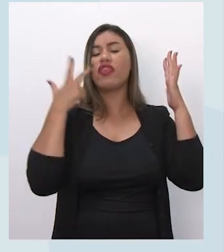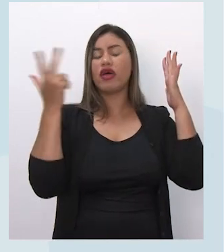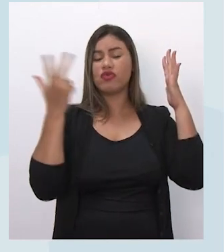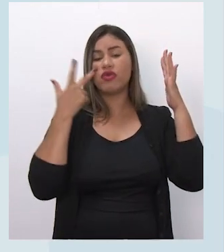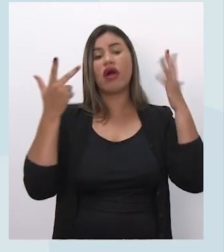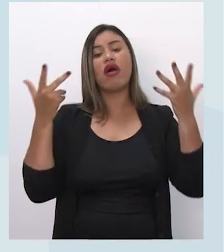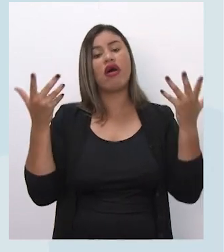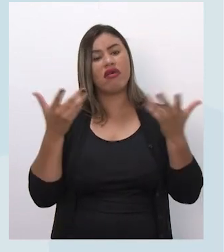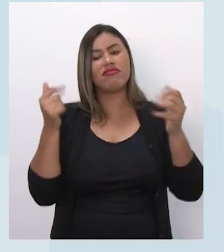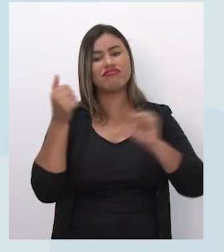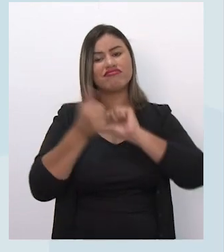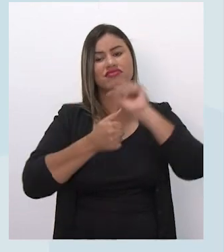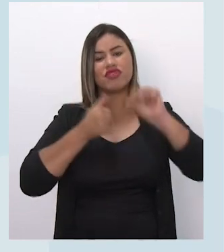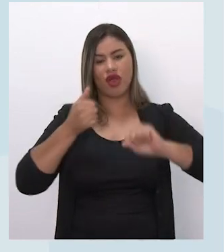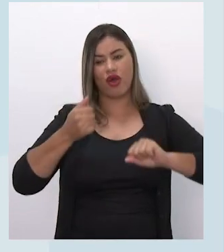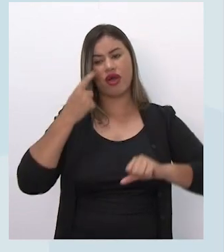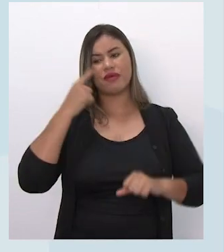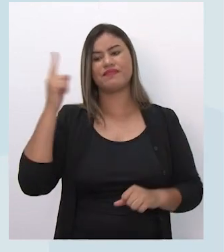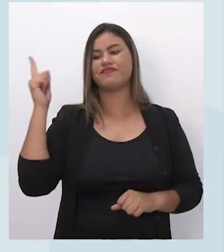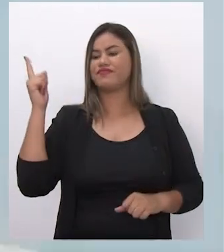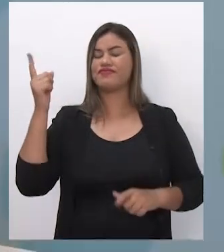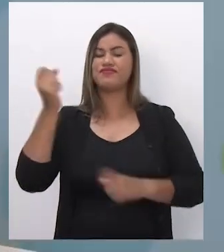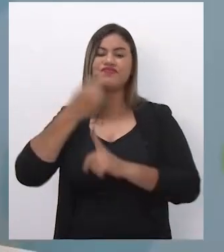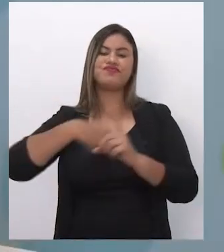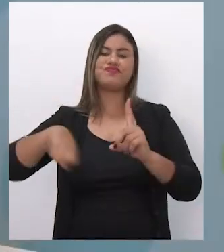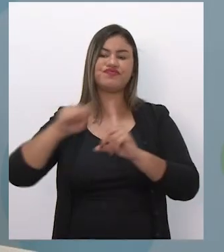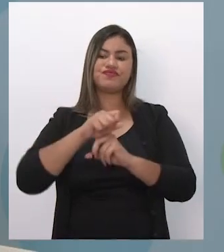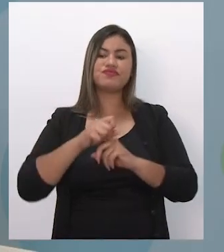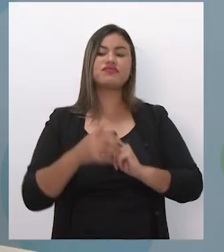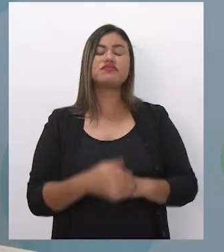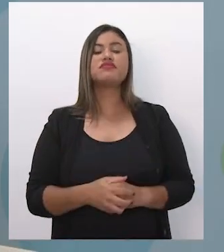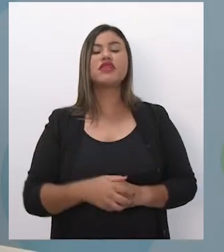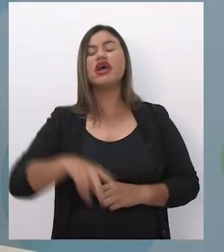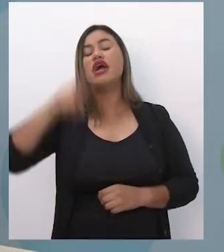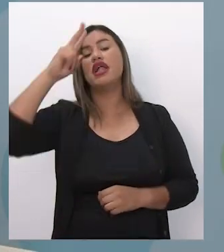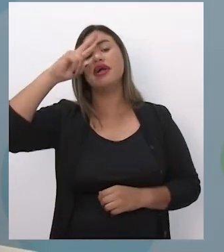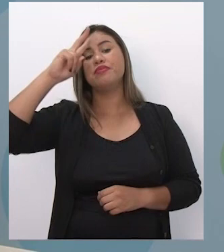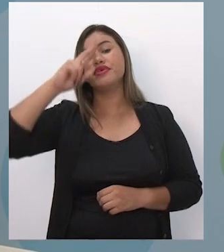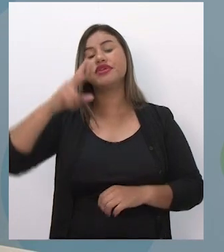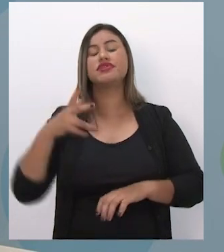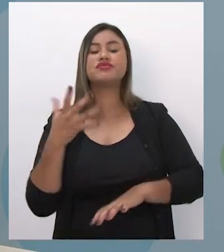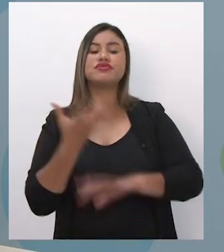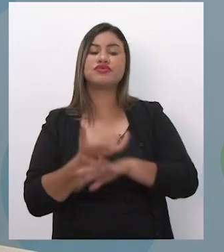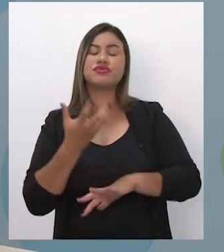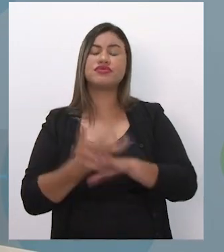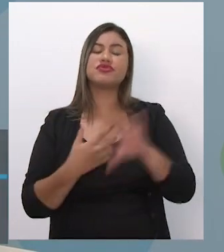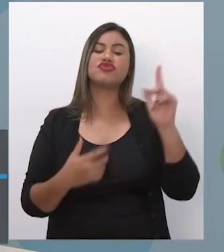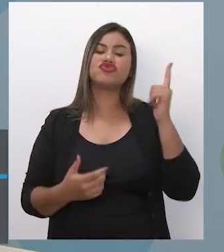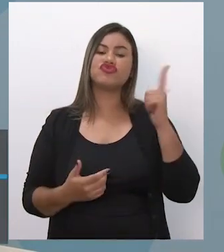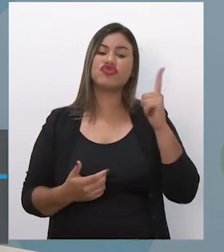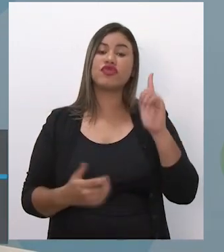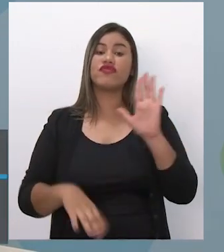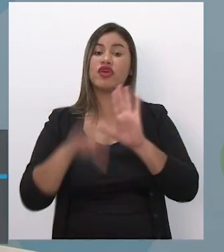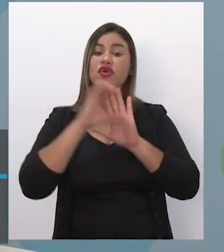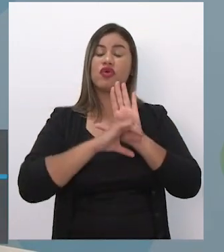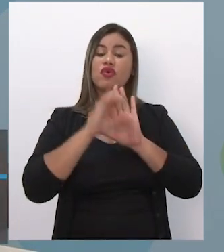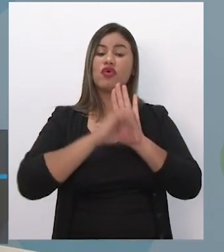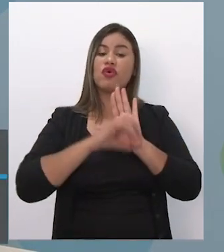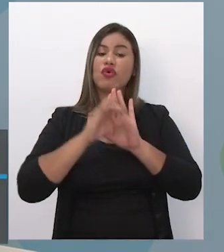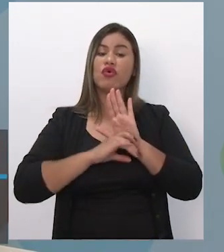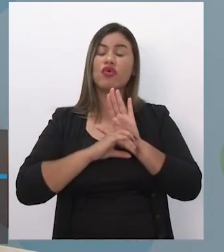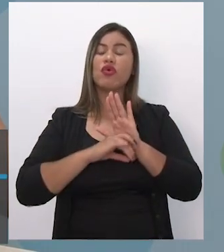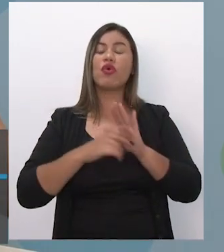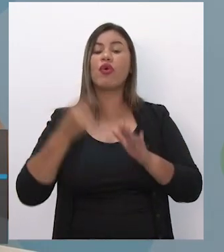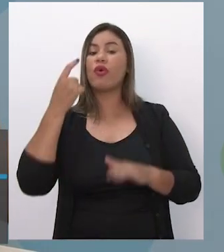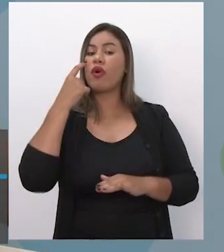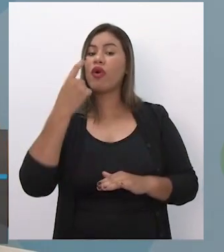o componente curricular da geografia no estado de São Paulo, ele também prevê que o estudante